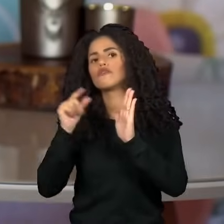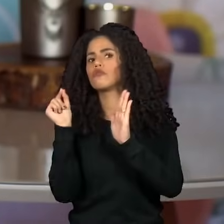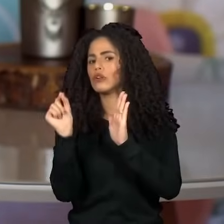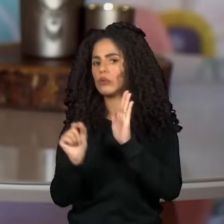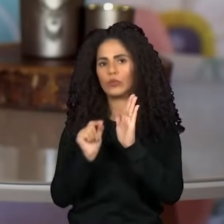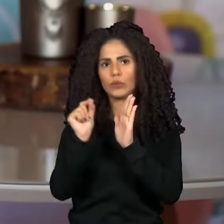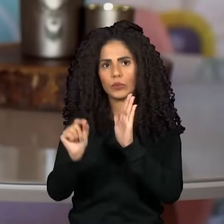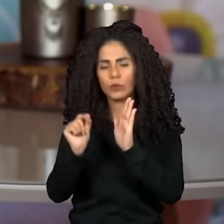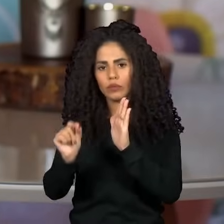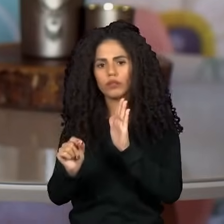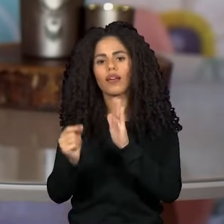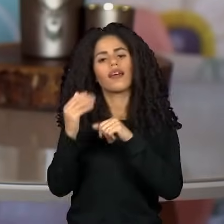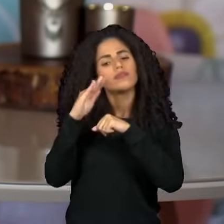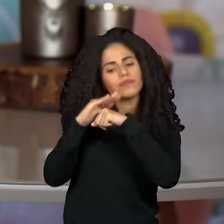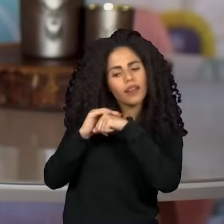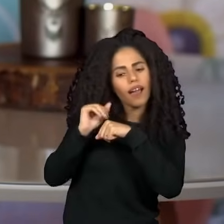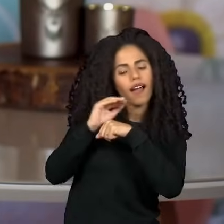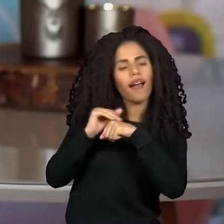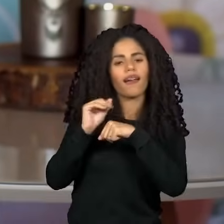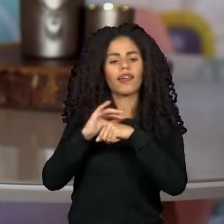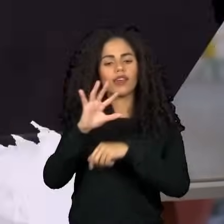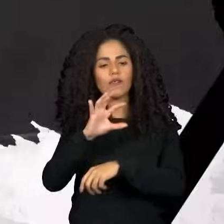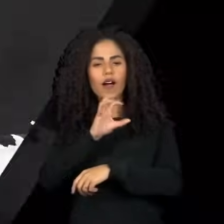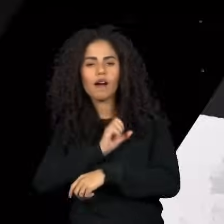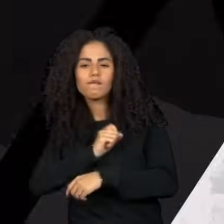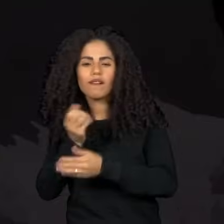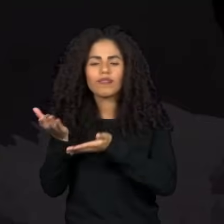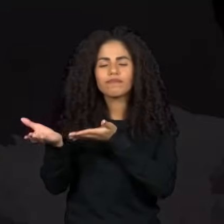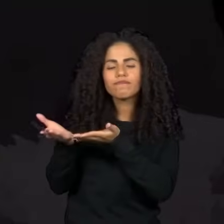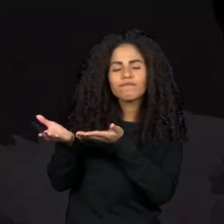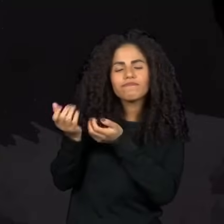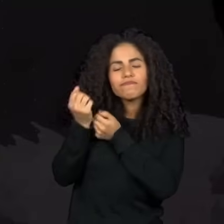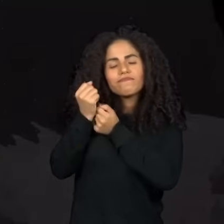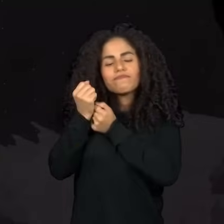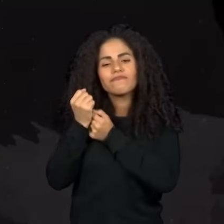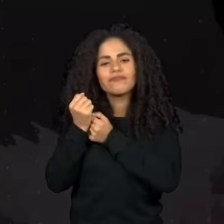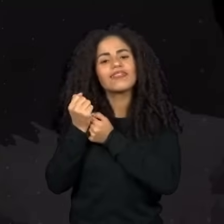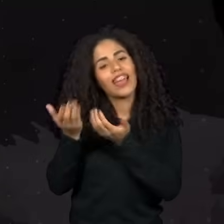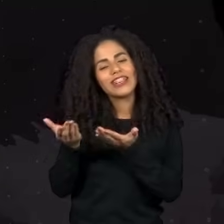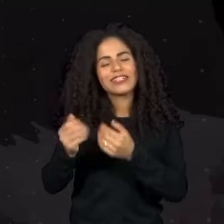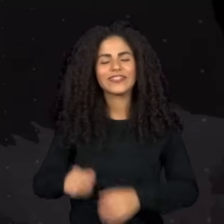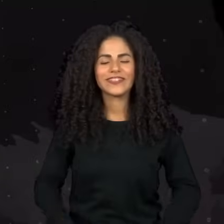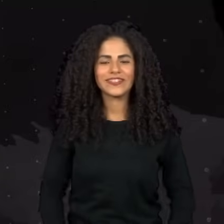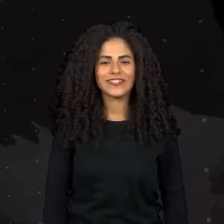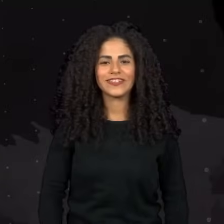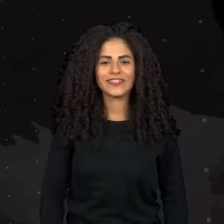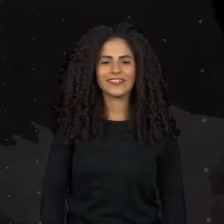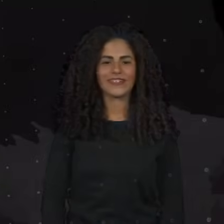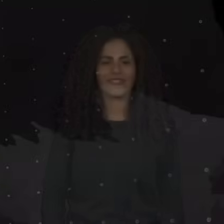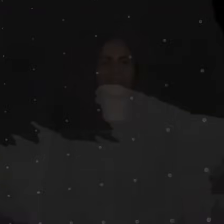significa carinho, amor, chamego, esse tipo de coisa.